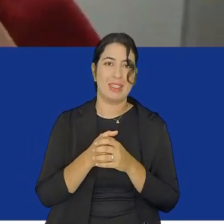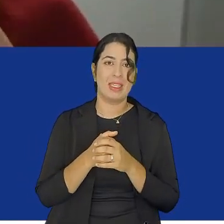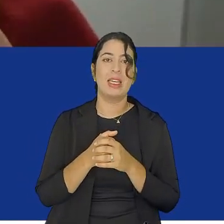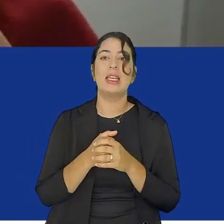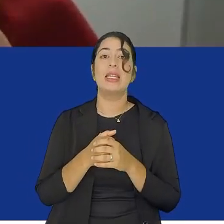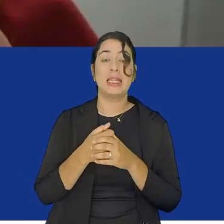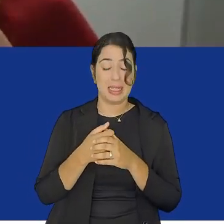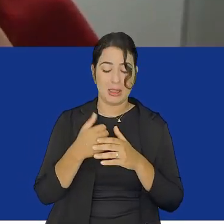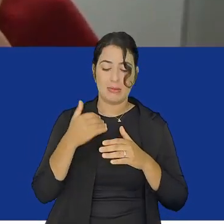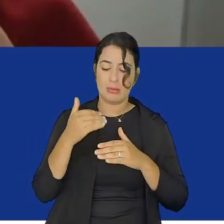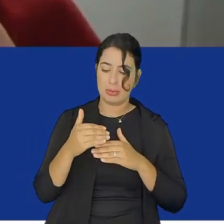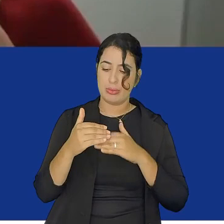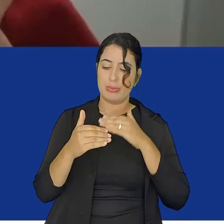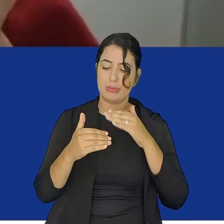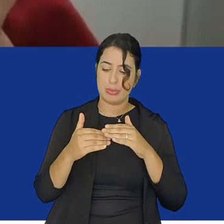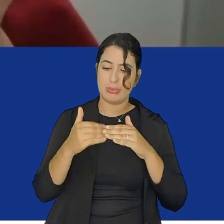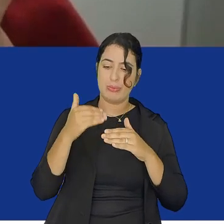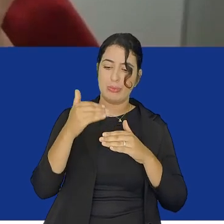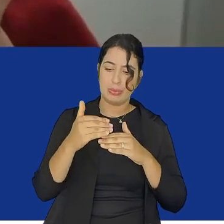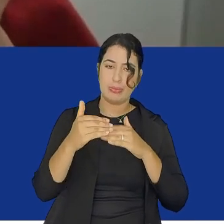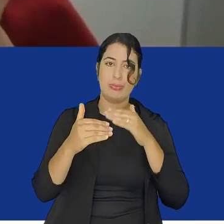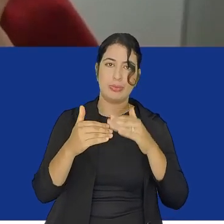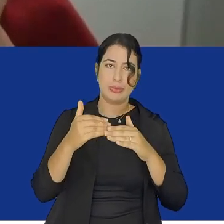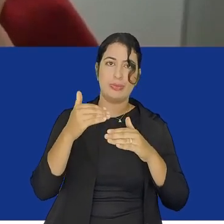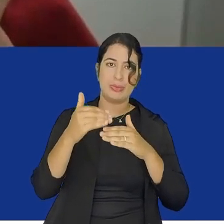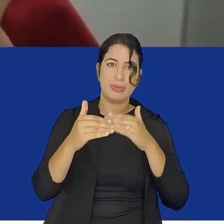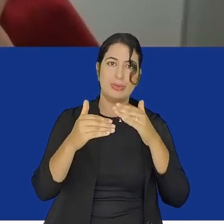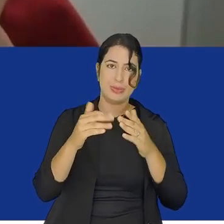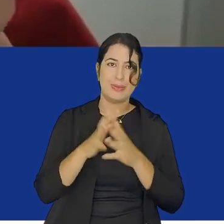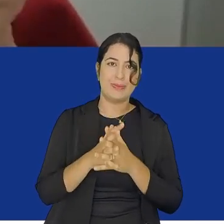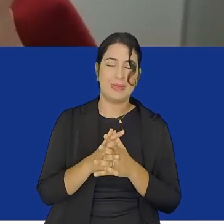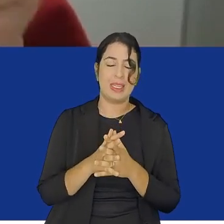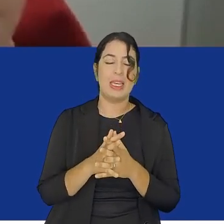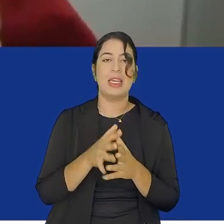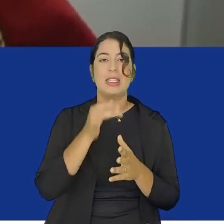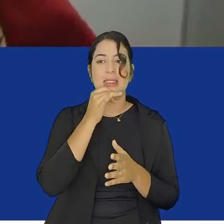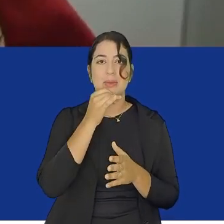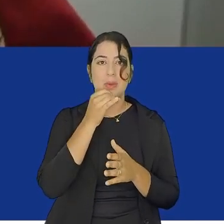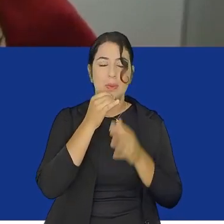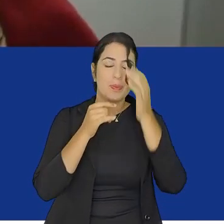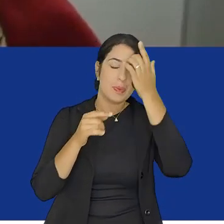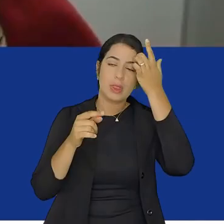construir consenso. E construir consenso é uma coisa muito louca, porque consenso não é chegar onde você quer.